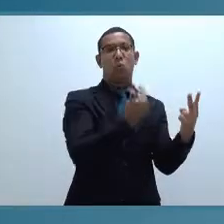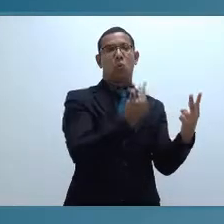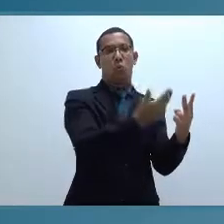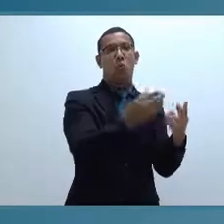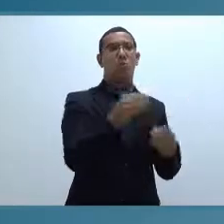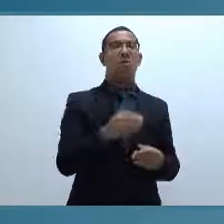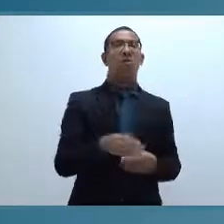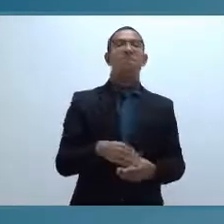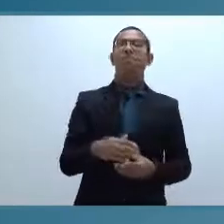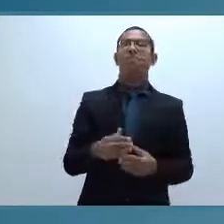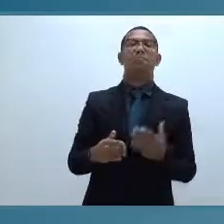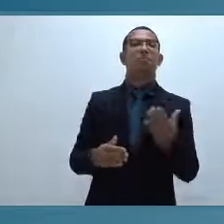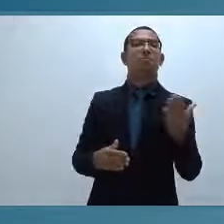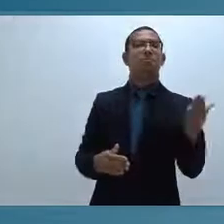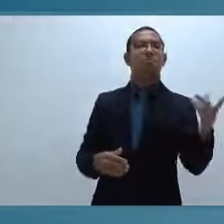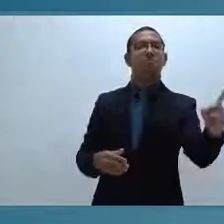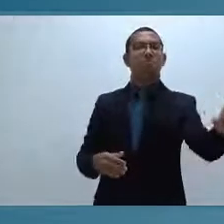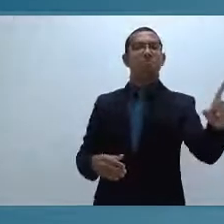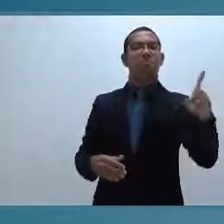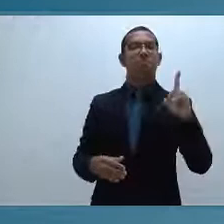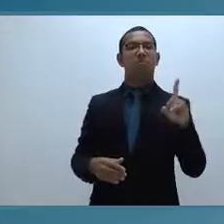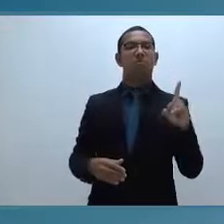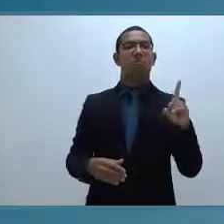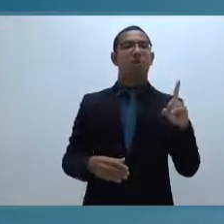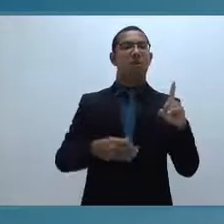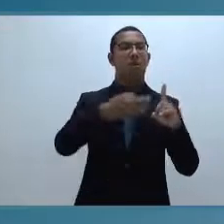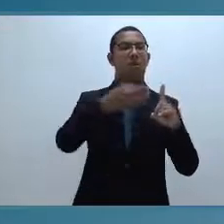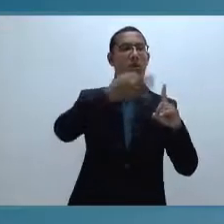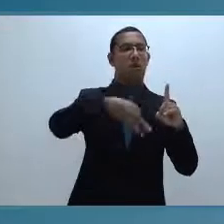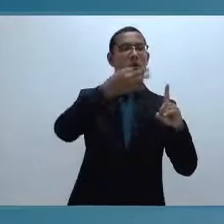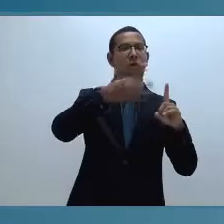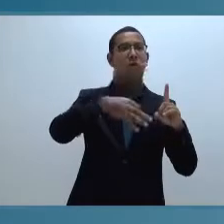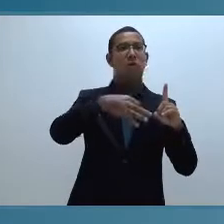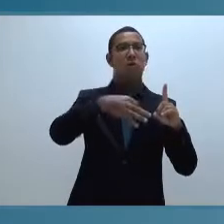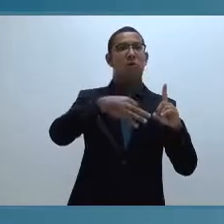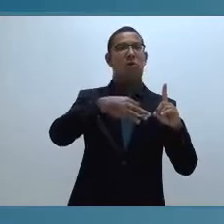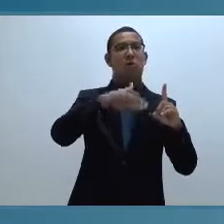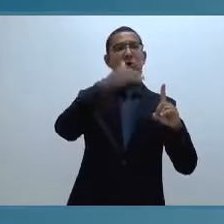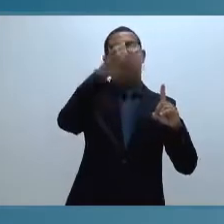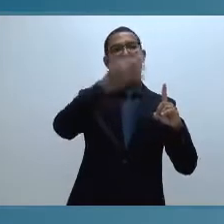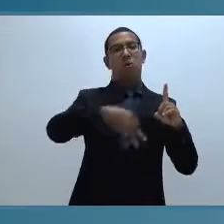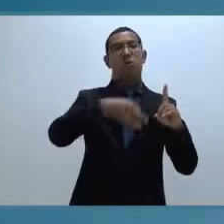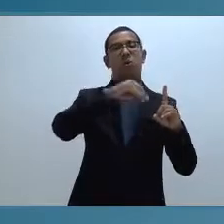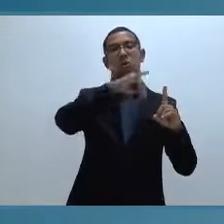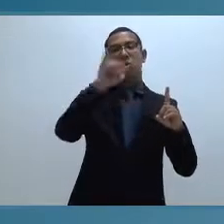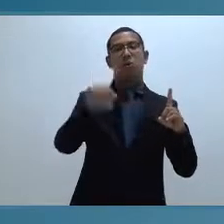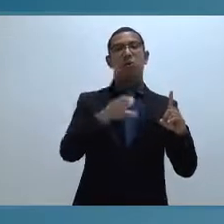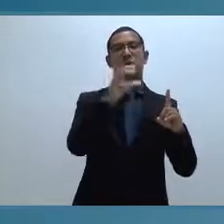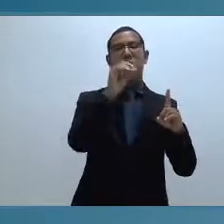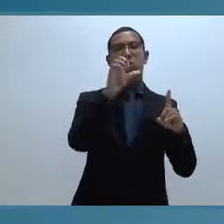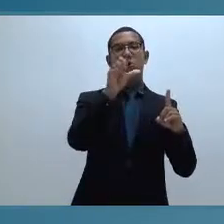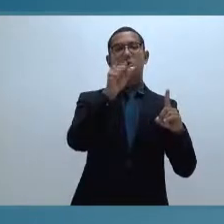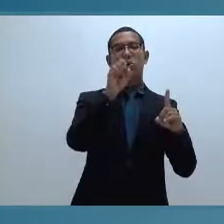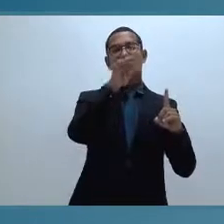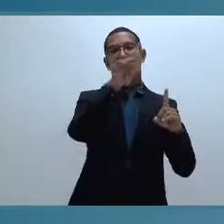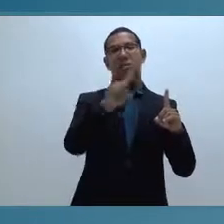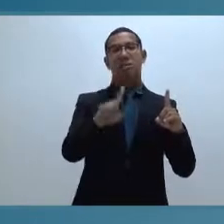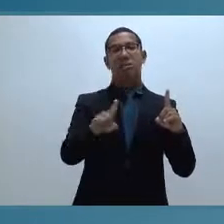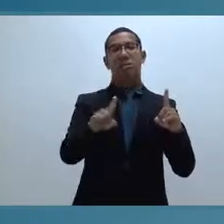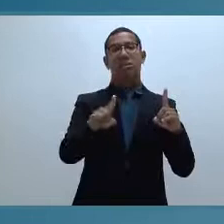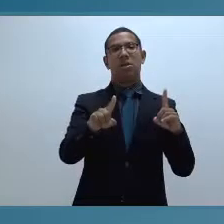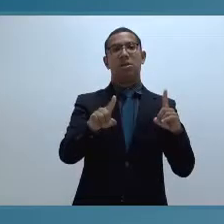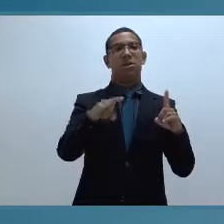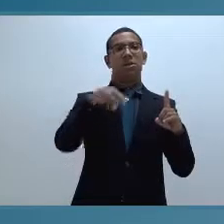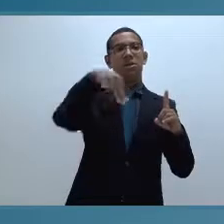Marinho. Desembargadora, não existe divergência, mas a corregedora em São Paulo. Mas tem da desembargadora